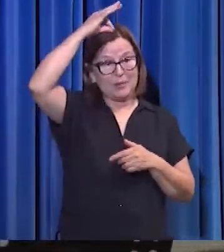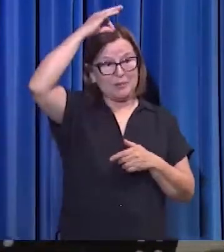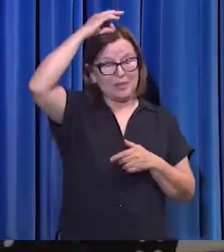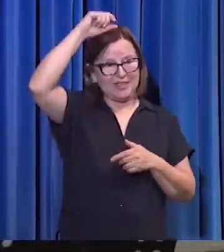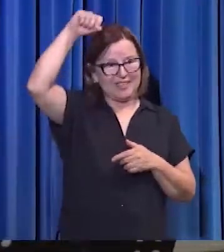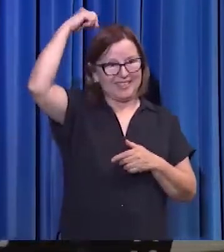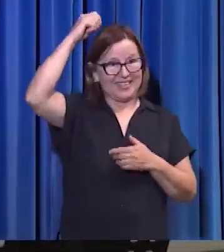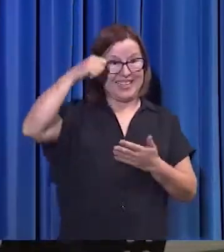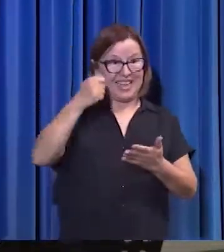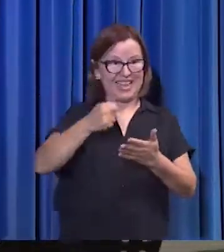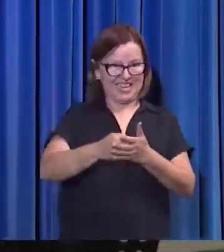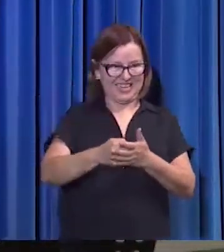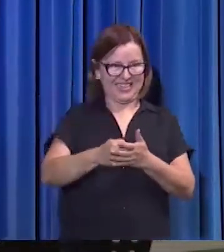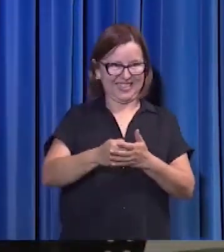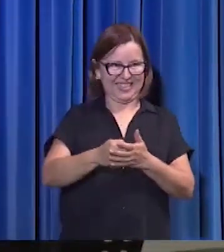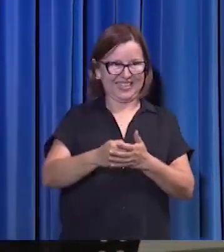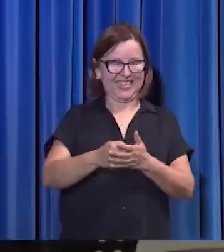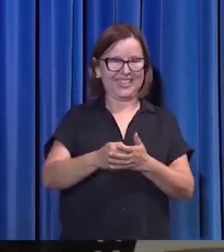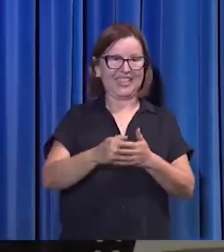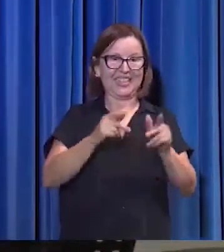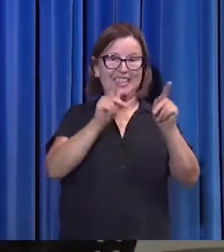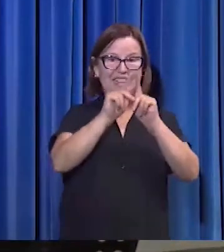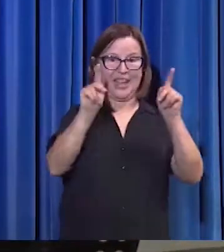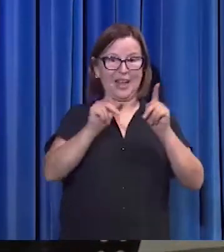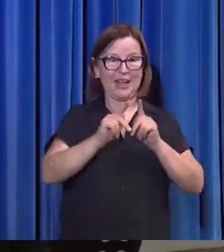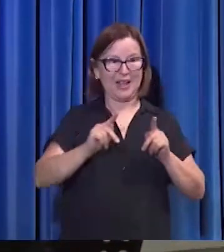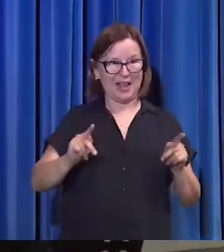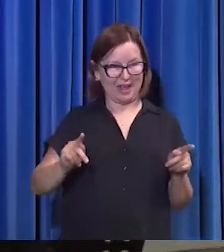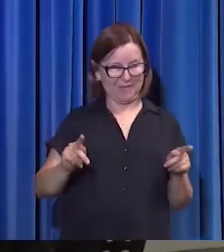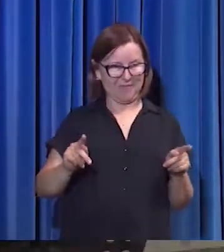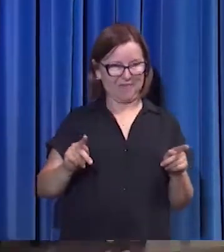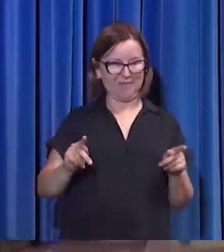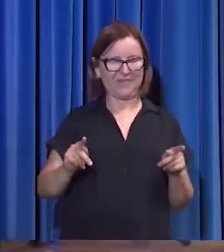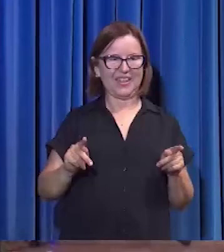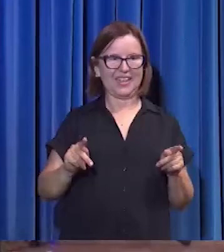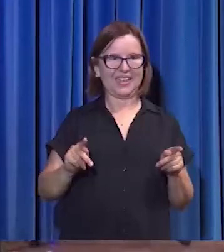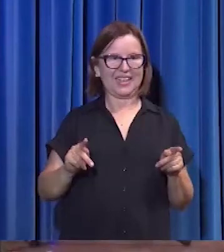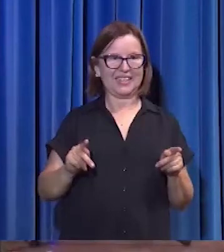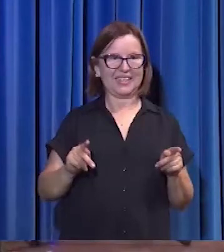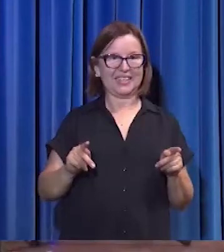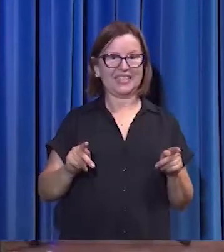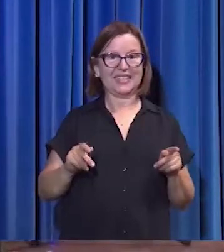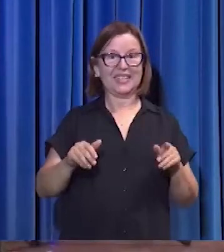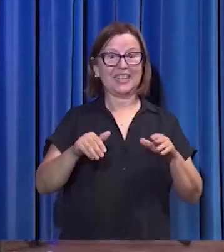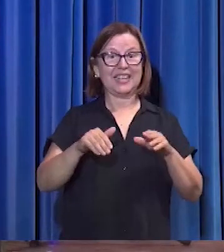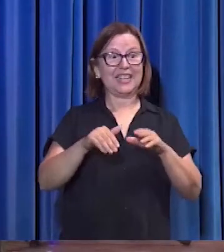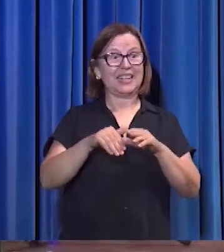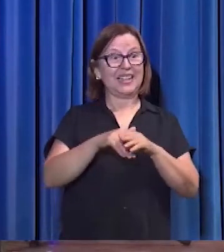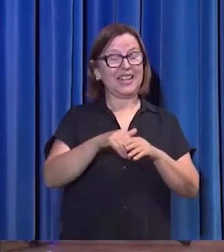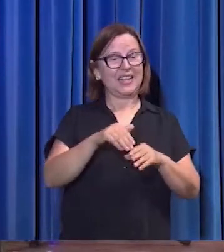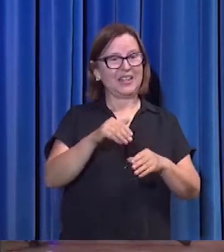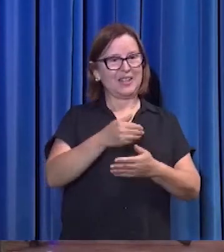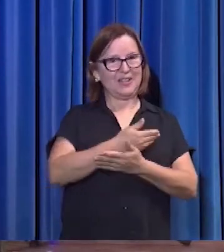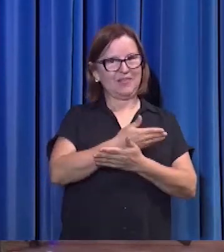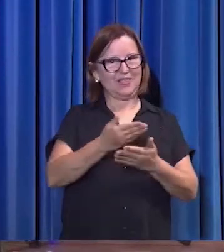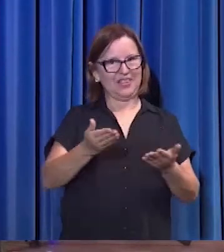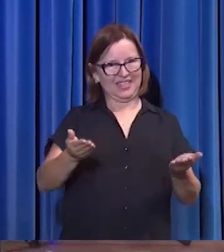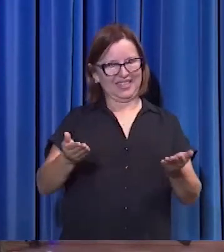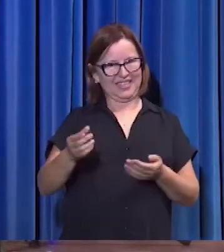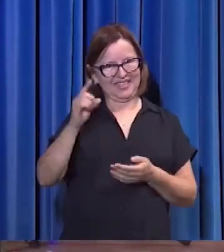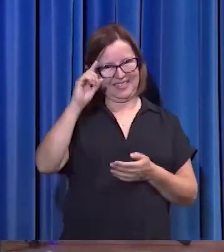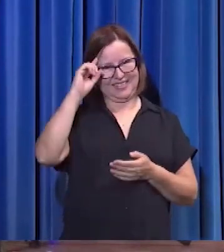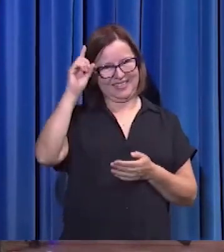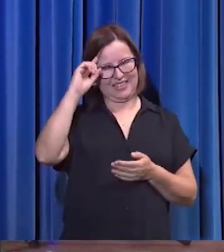eu vou realizar na cruz se tornará execuível para vocês no dia a dia, ainda